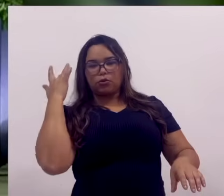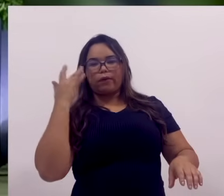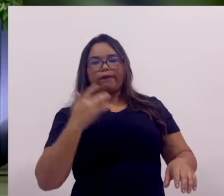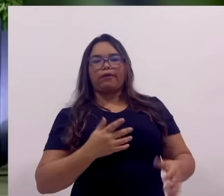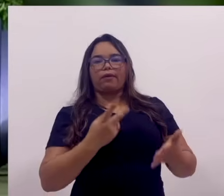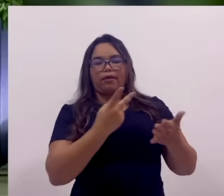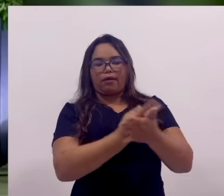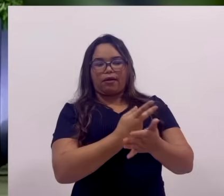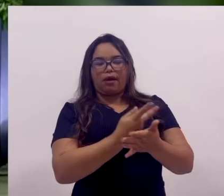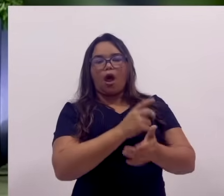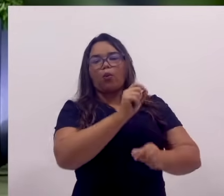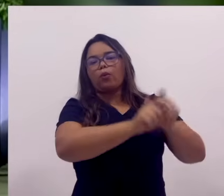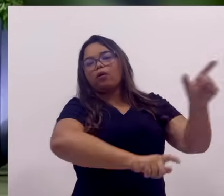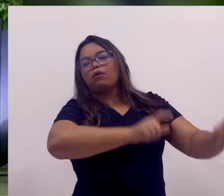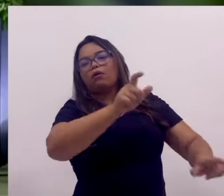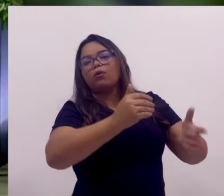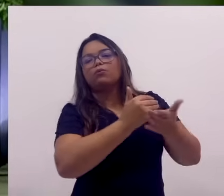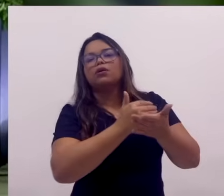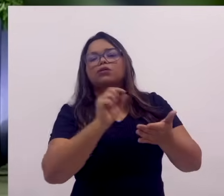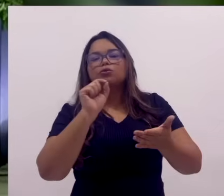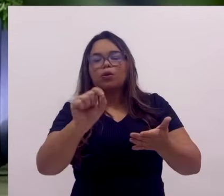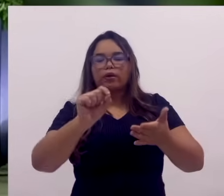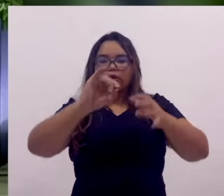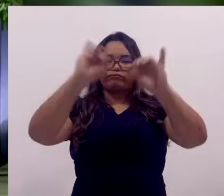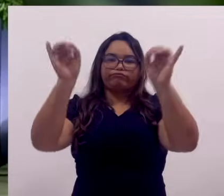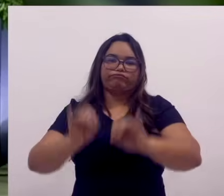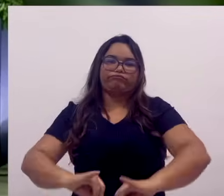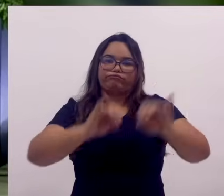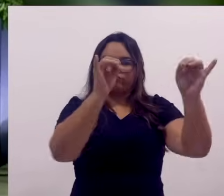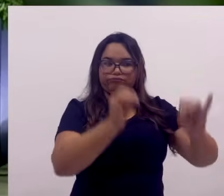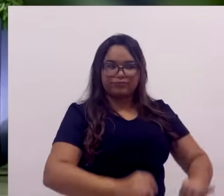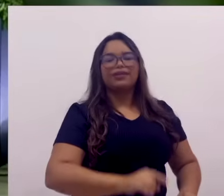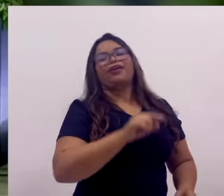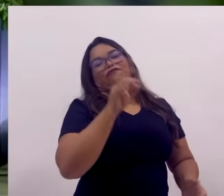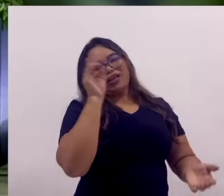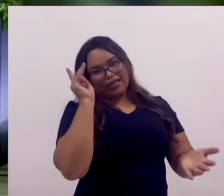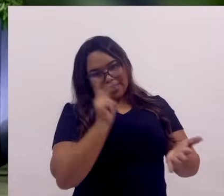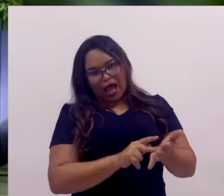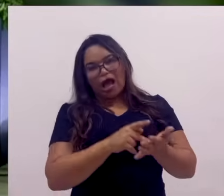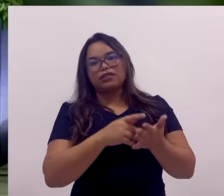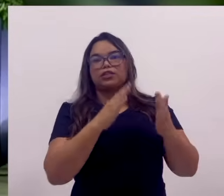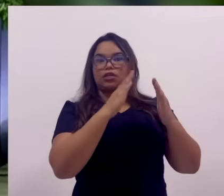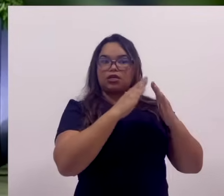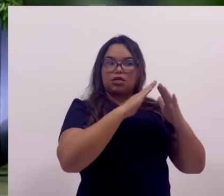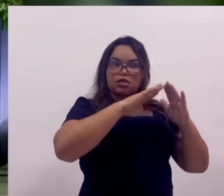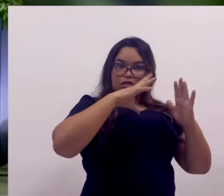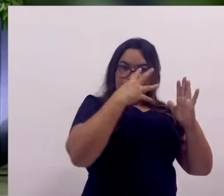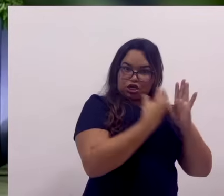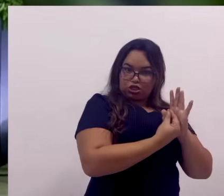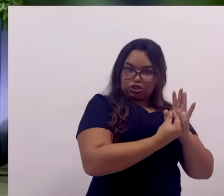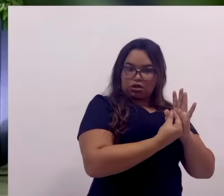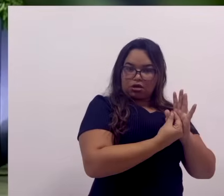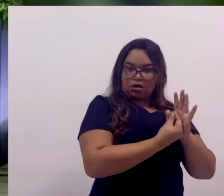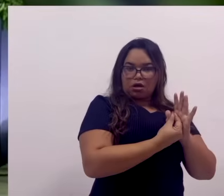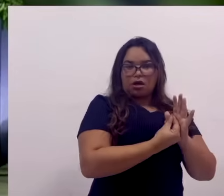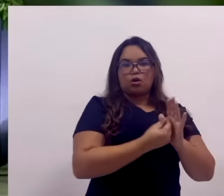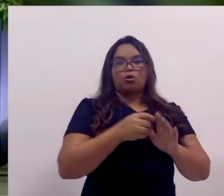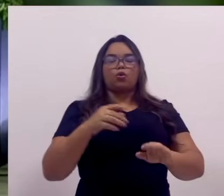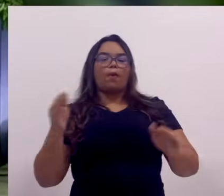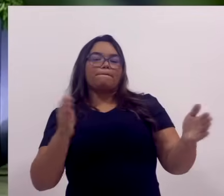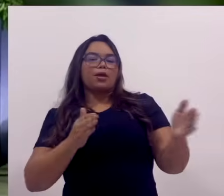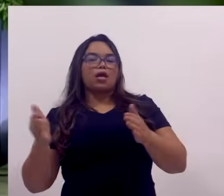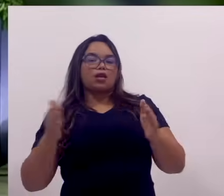isso justamente o que vai acontecer com a igreja cristã. Deus nos adverte aqui. Tenham cuidado. O comprometimento,